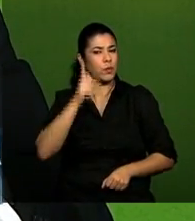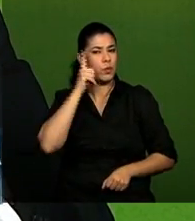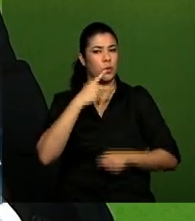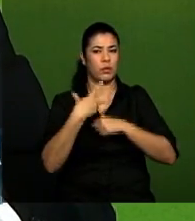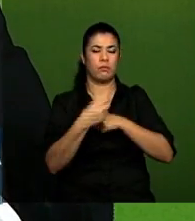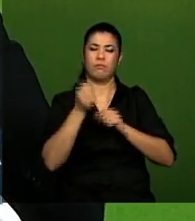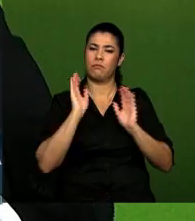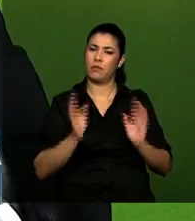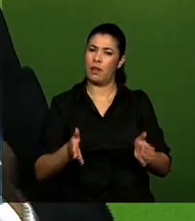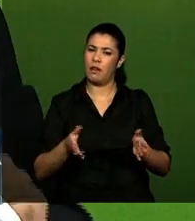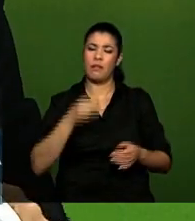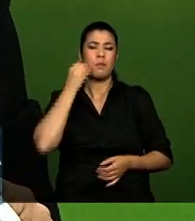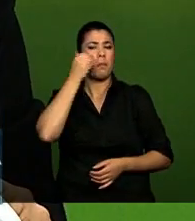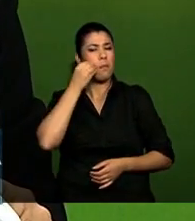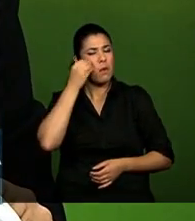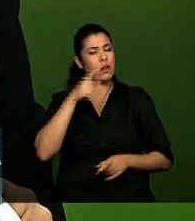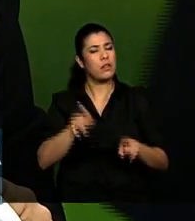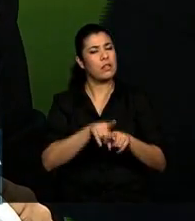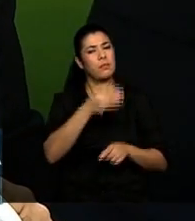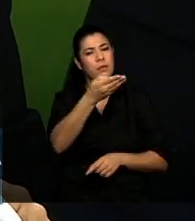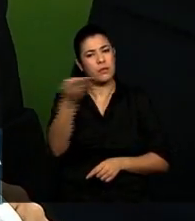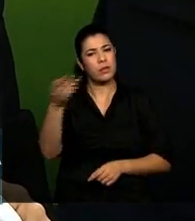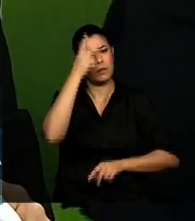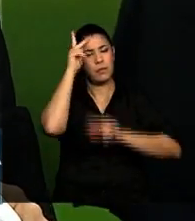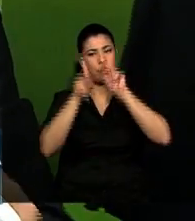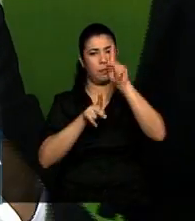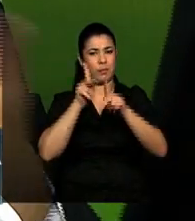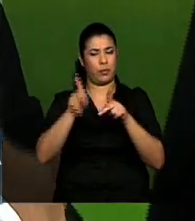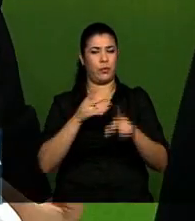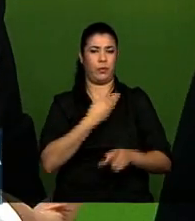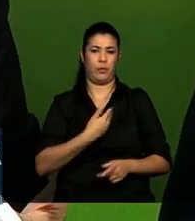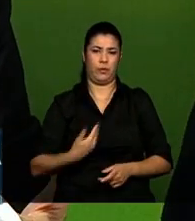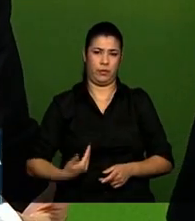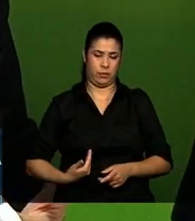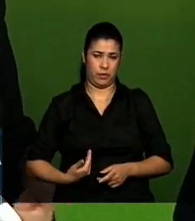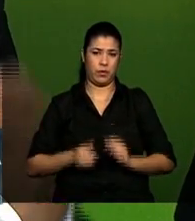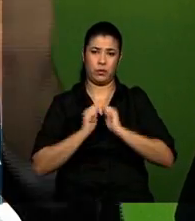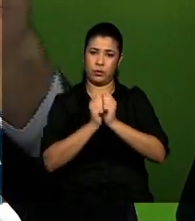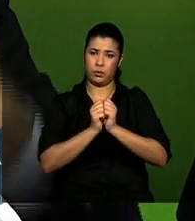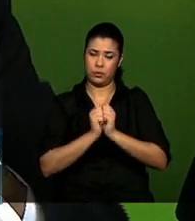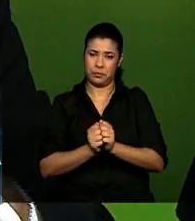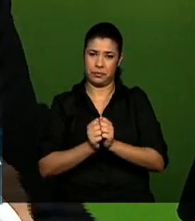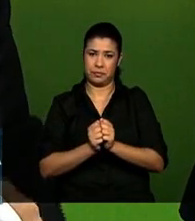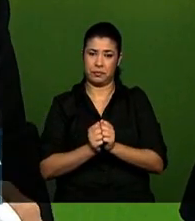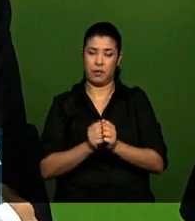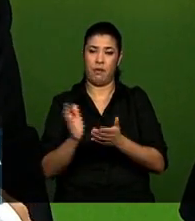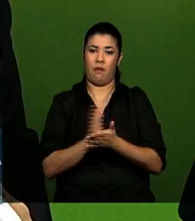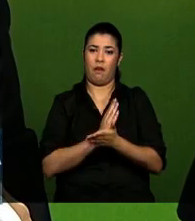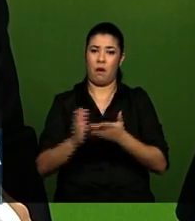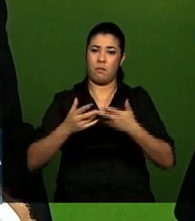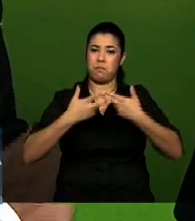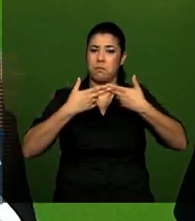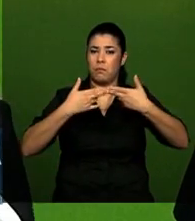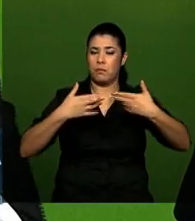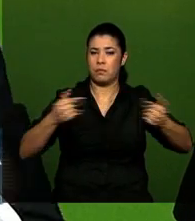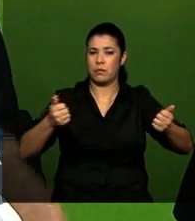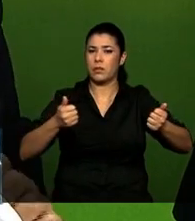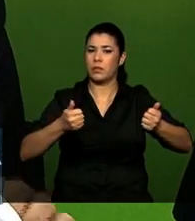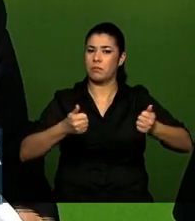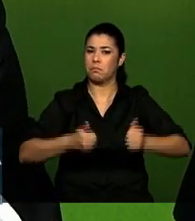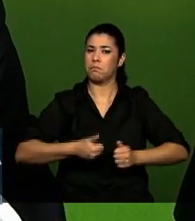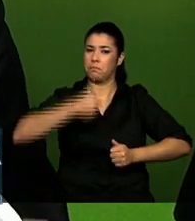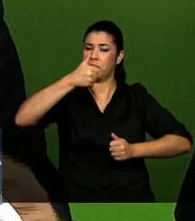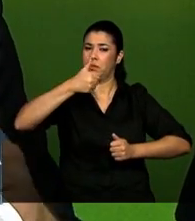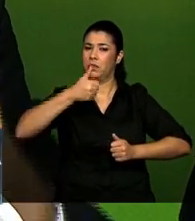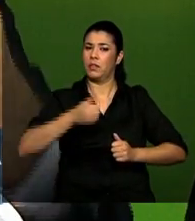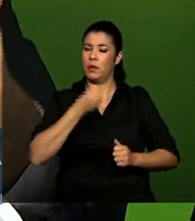do nossos governos e essa é a experiência do povo brasileiro alguns fatores positivos que ocorreram nesses